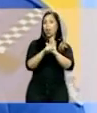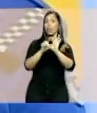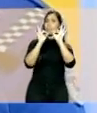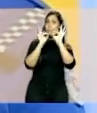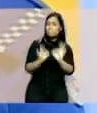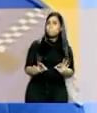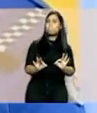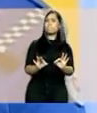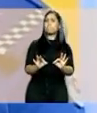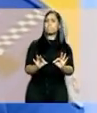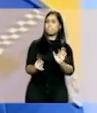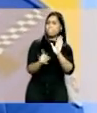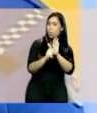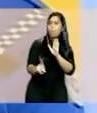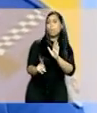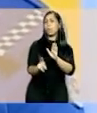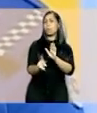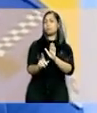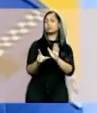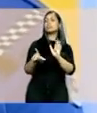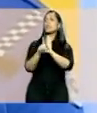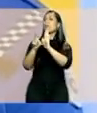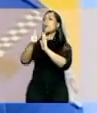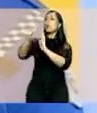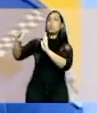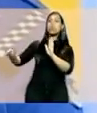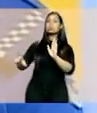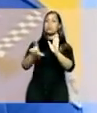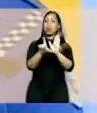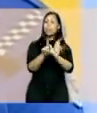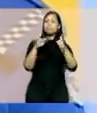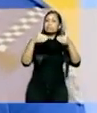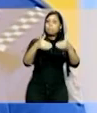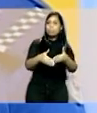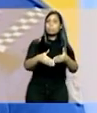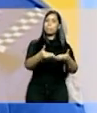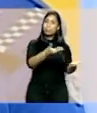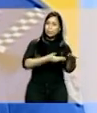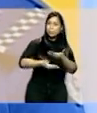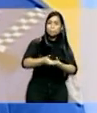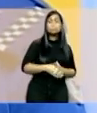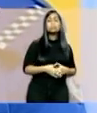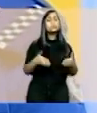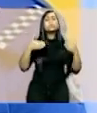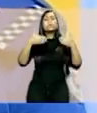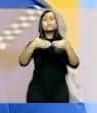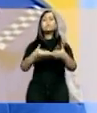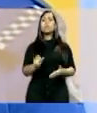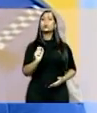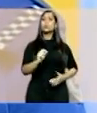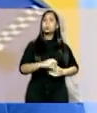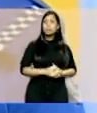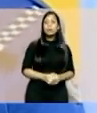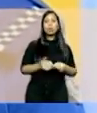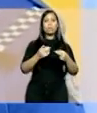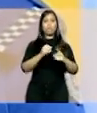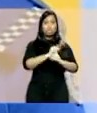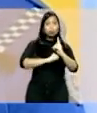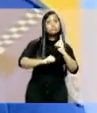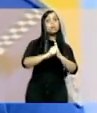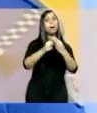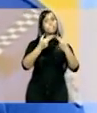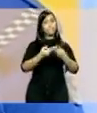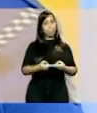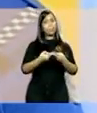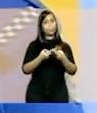específica. Existia legislação esparsa, mas não tinha uma lei específica para mediação. O foco é uma pacificação social, tentar